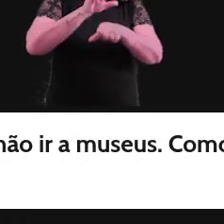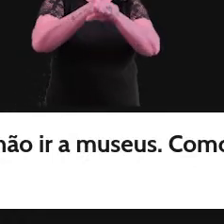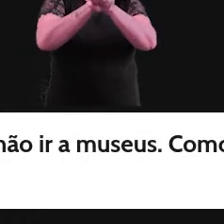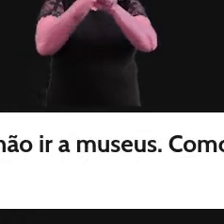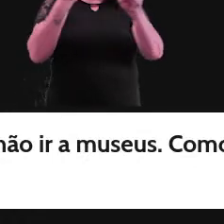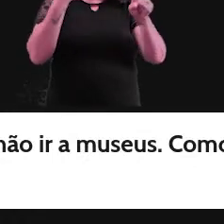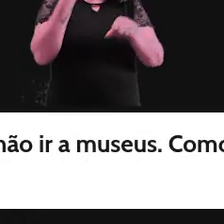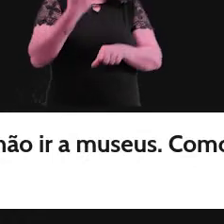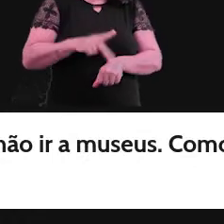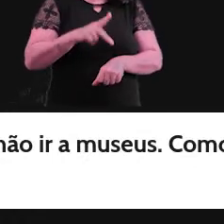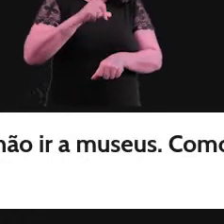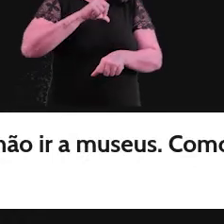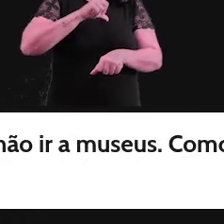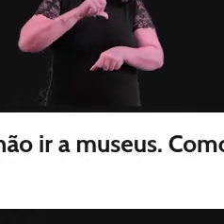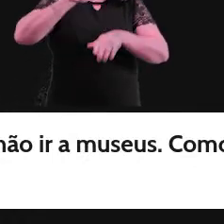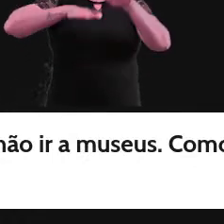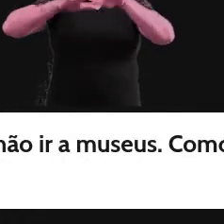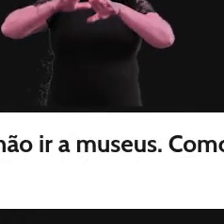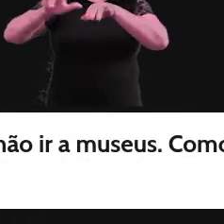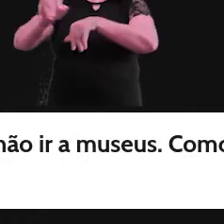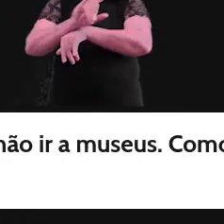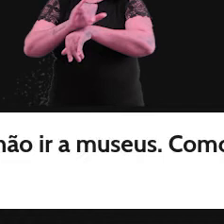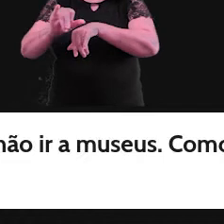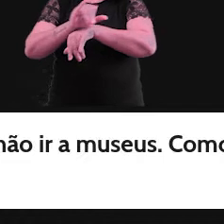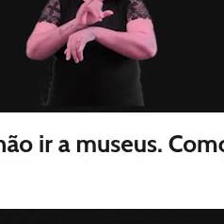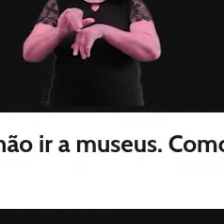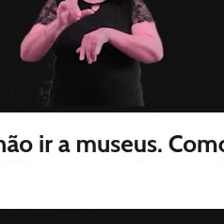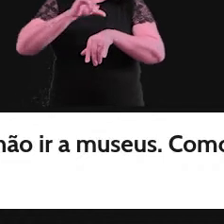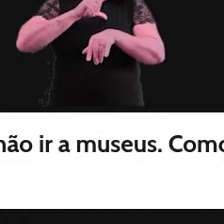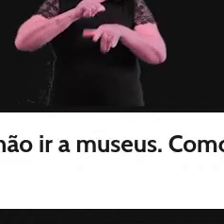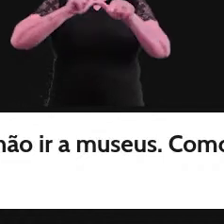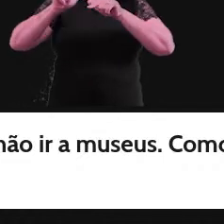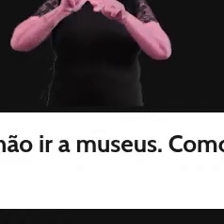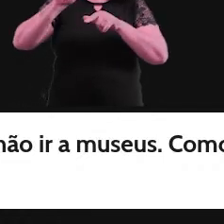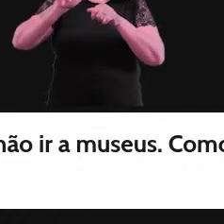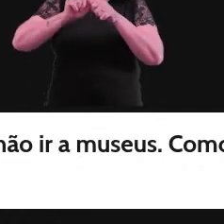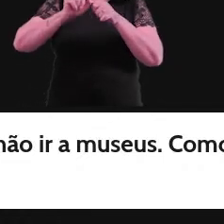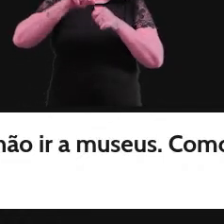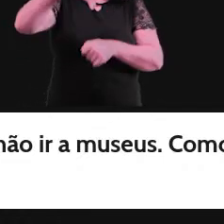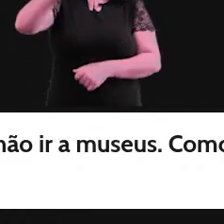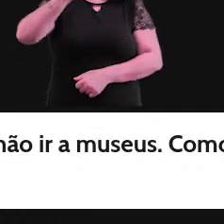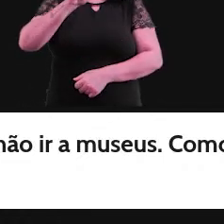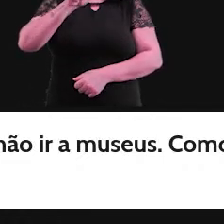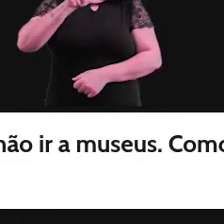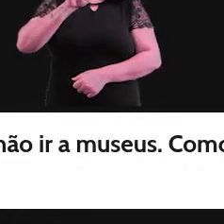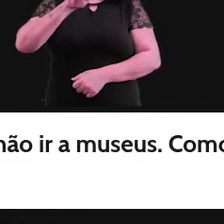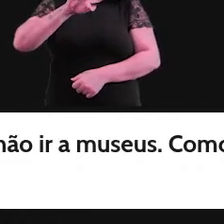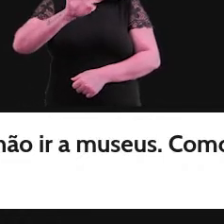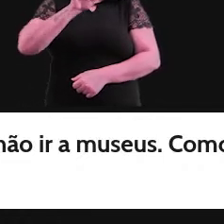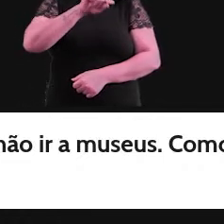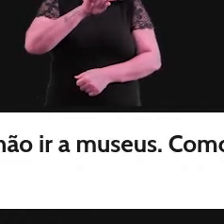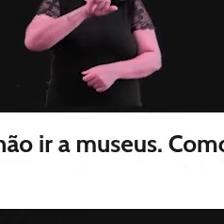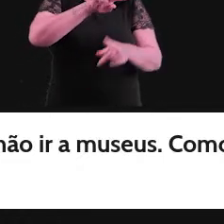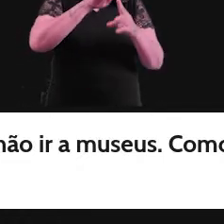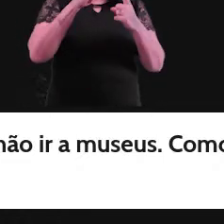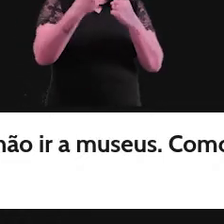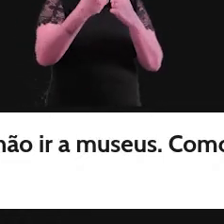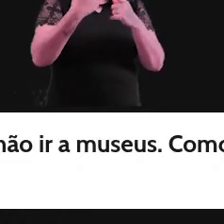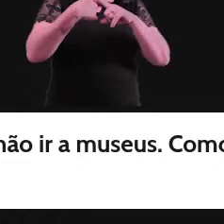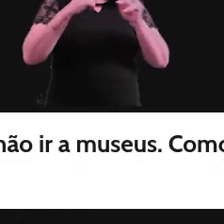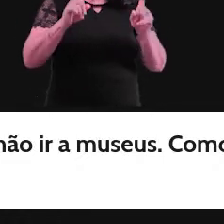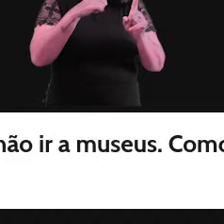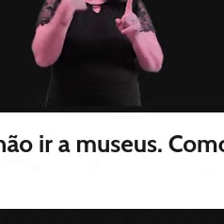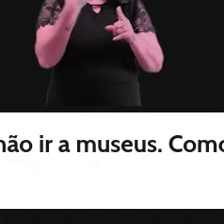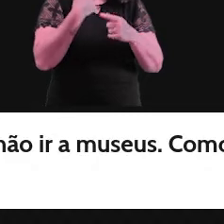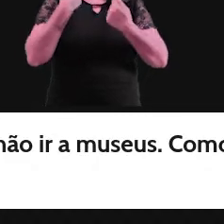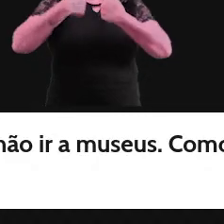tamanho, mas a gente tem algumas dessas estratégias. Tem trabalhos sendo feitos, Nathalie, nessa